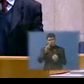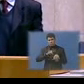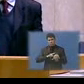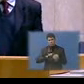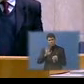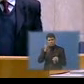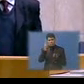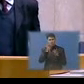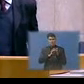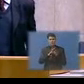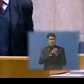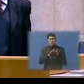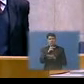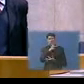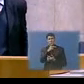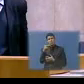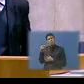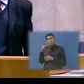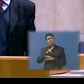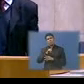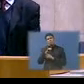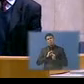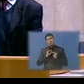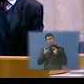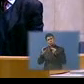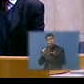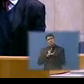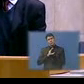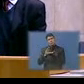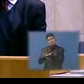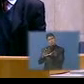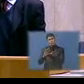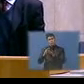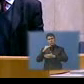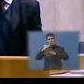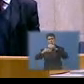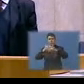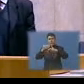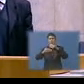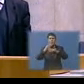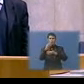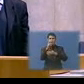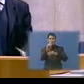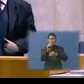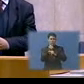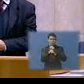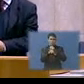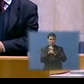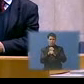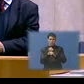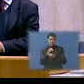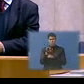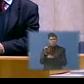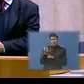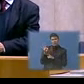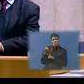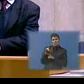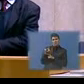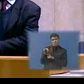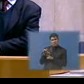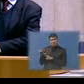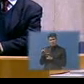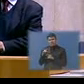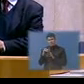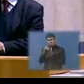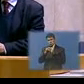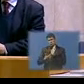remunerada pelo investimento, ao longo dos 20 anos, talvez seja o período dela, o edital não foi publicado ainda, está